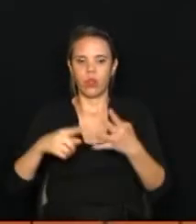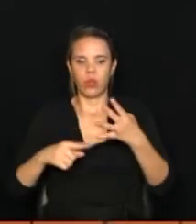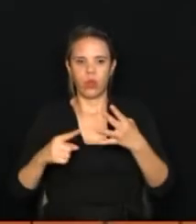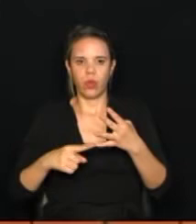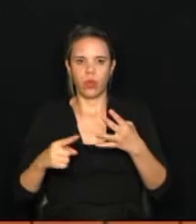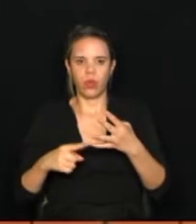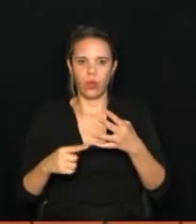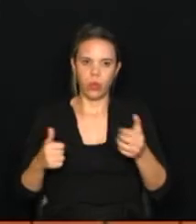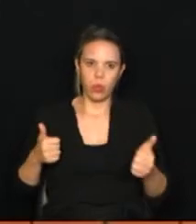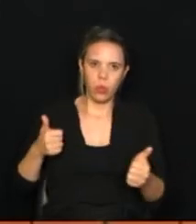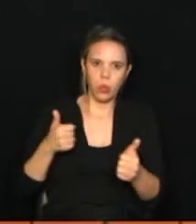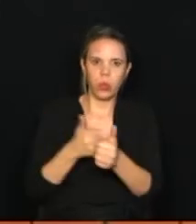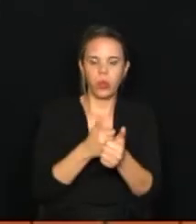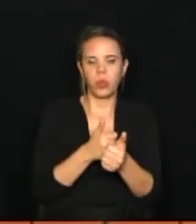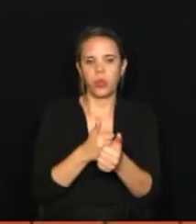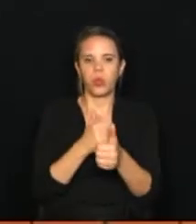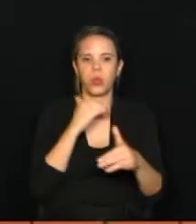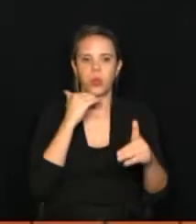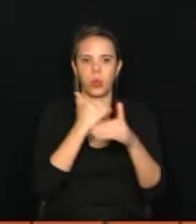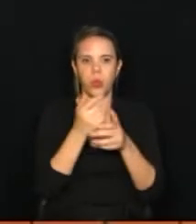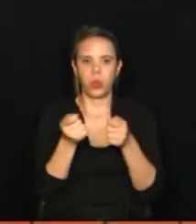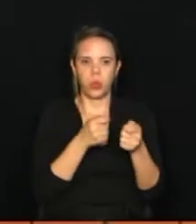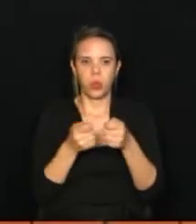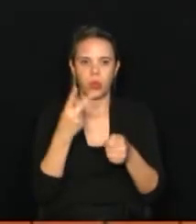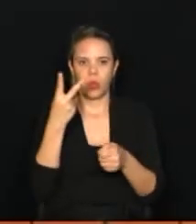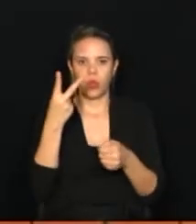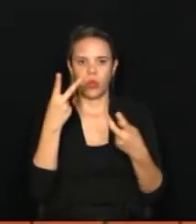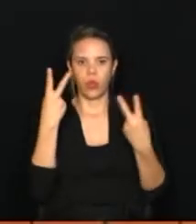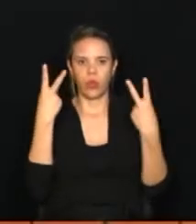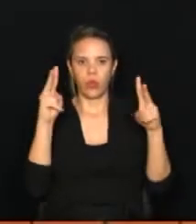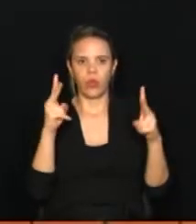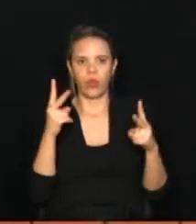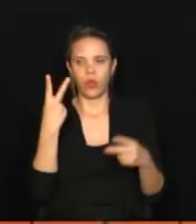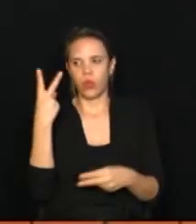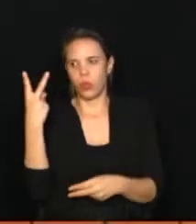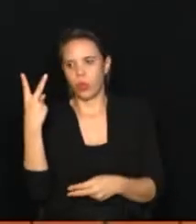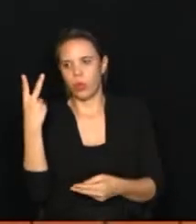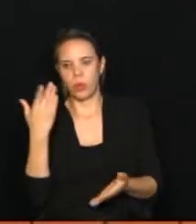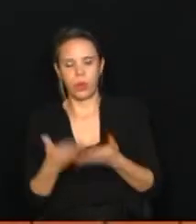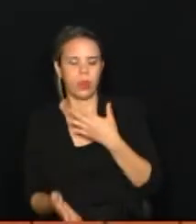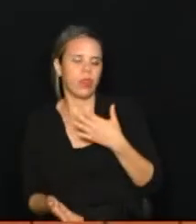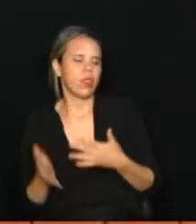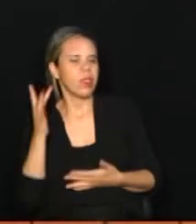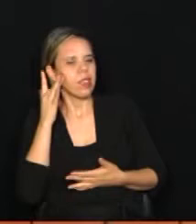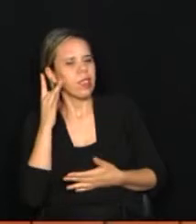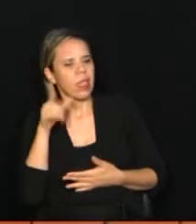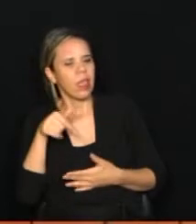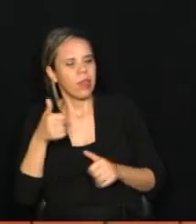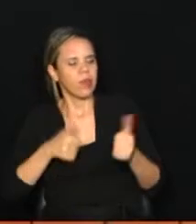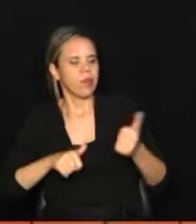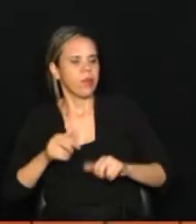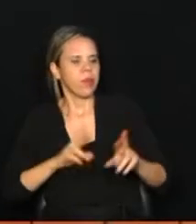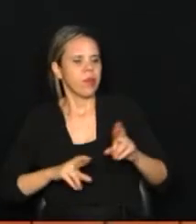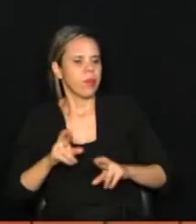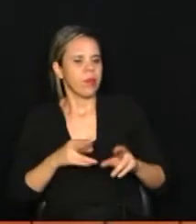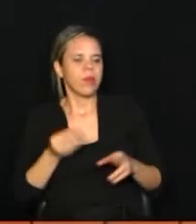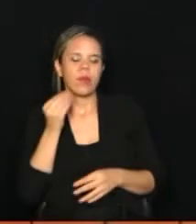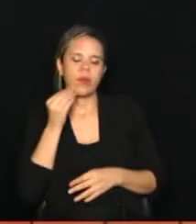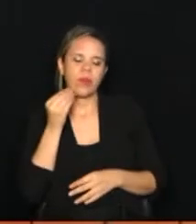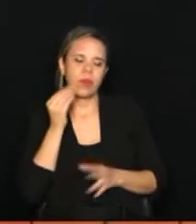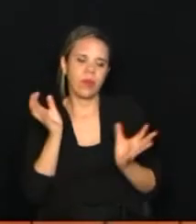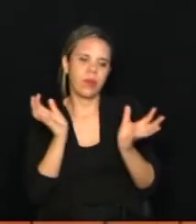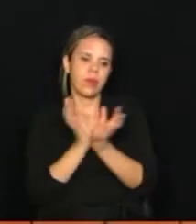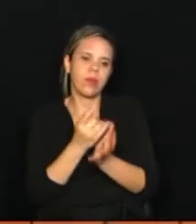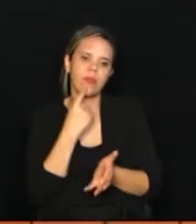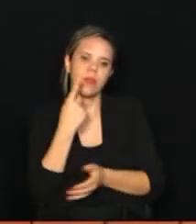muito próximos, né? Uma diferença de 2 vitórias, 2 derrotas. Como é que você tem analisado e as chances da equipe aqui